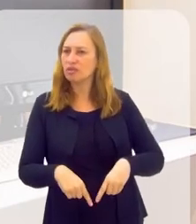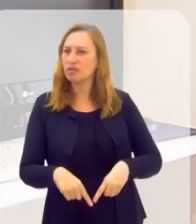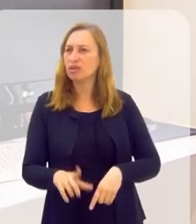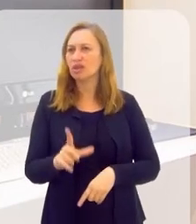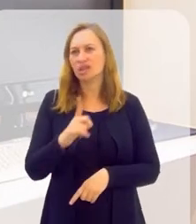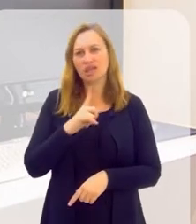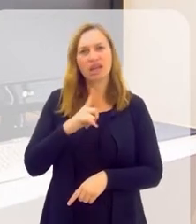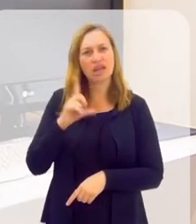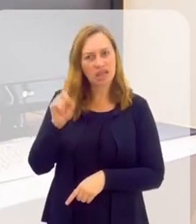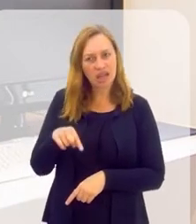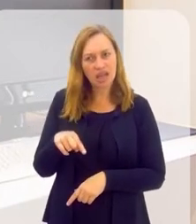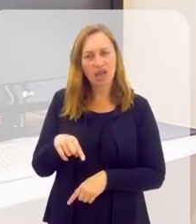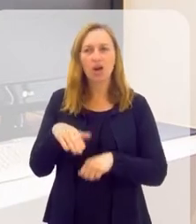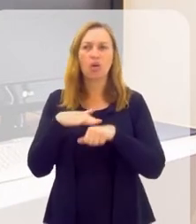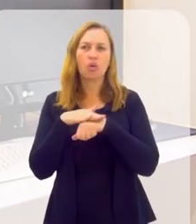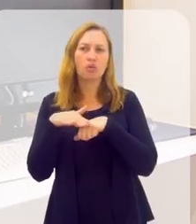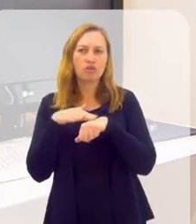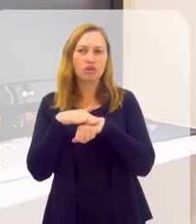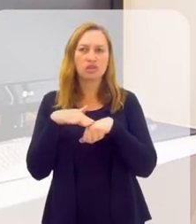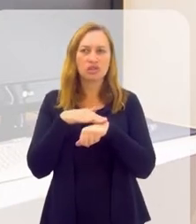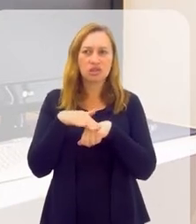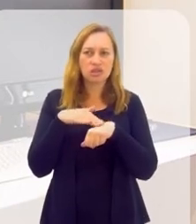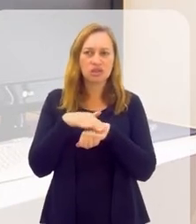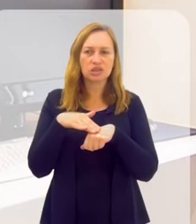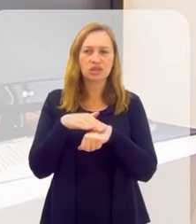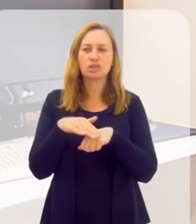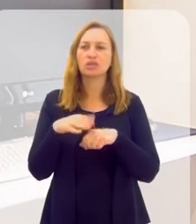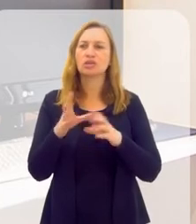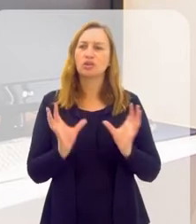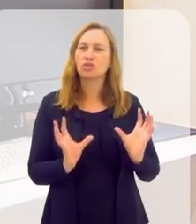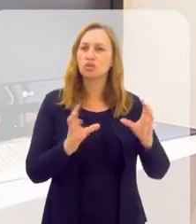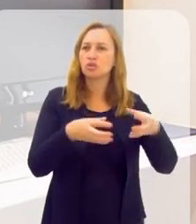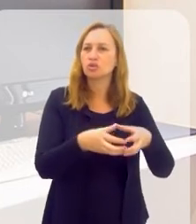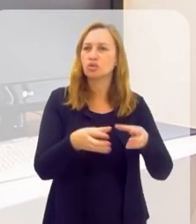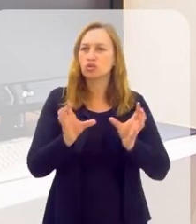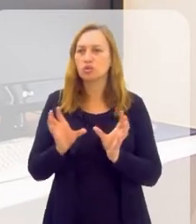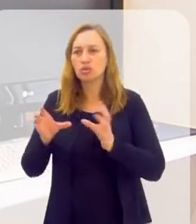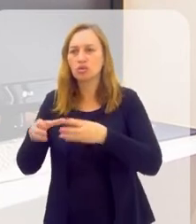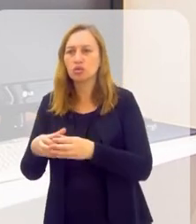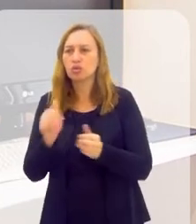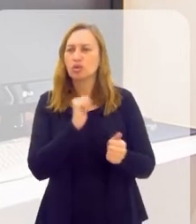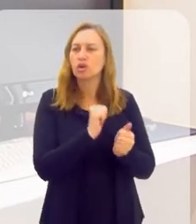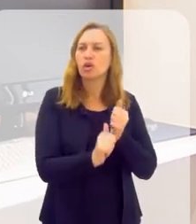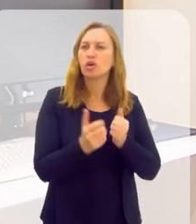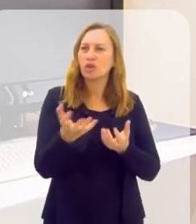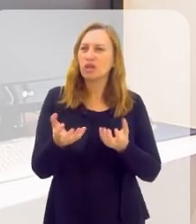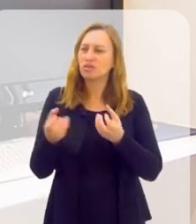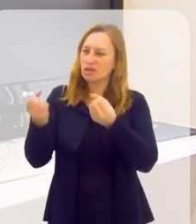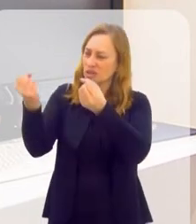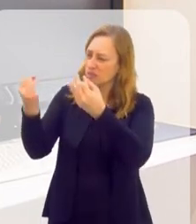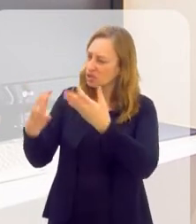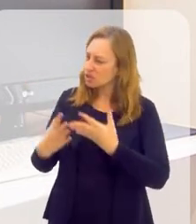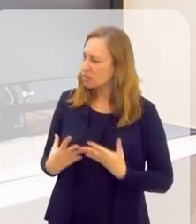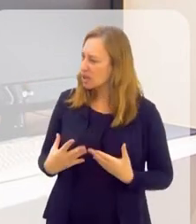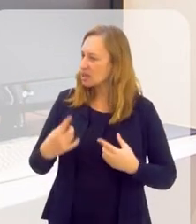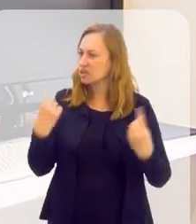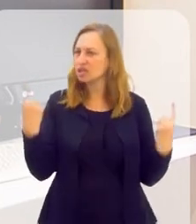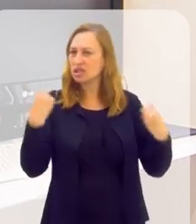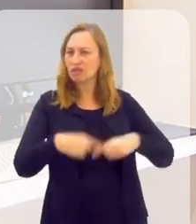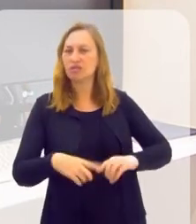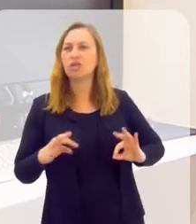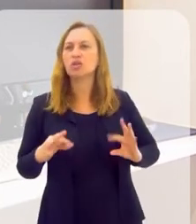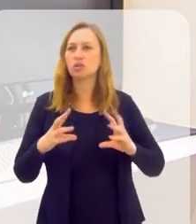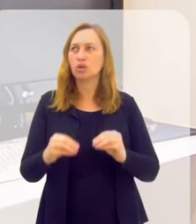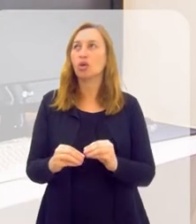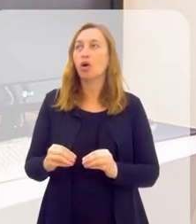que se coloca aí, né? Conversar com os clubes. Eu queria que você detalhasse todos os desafios,